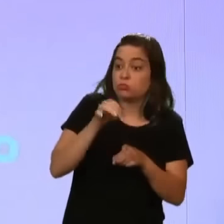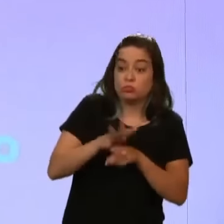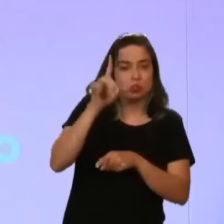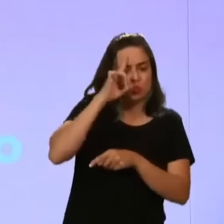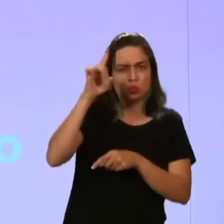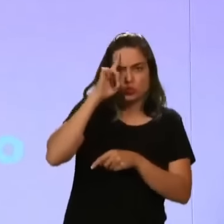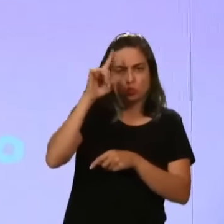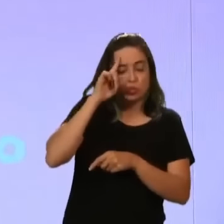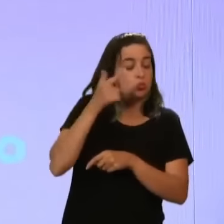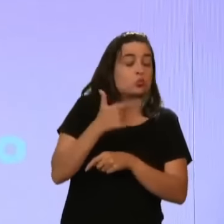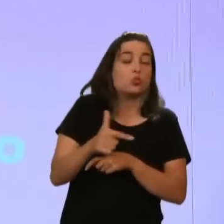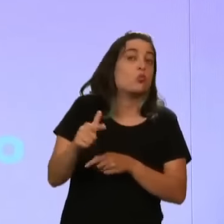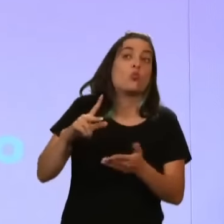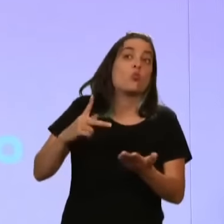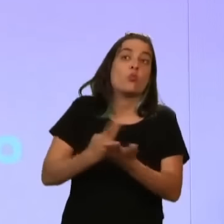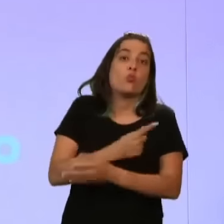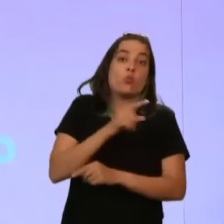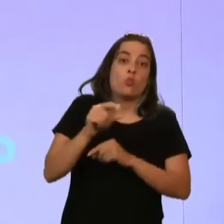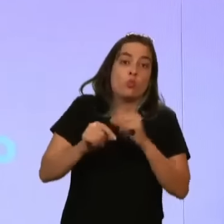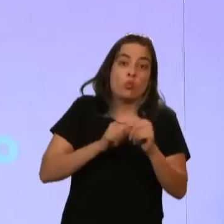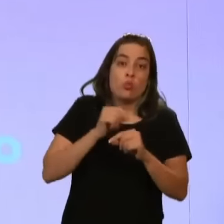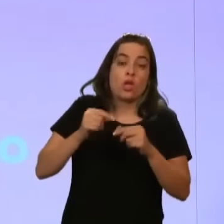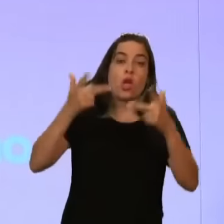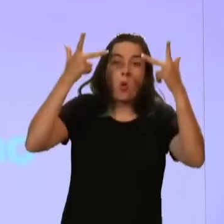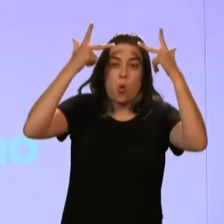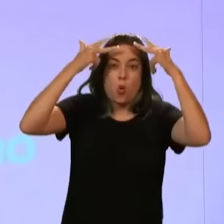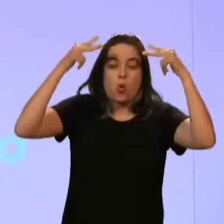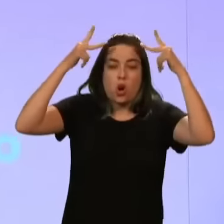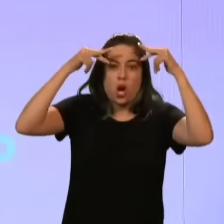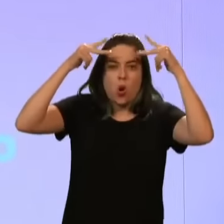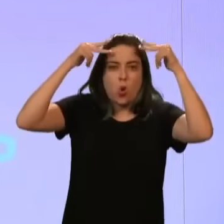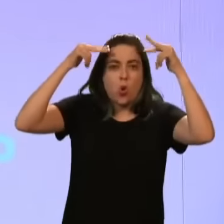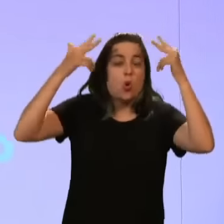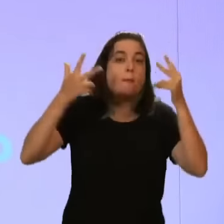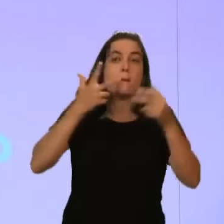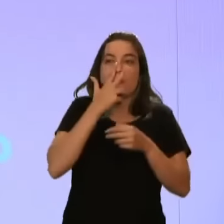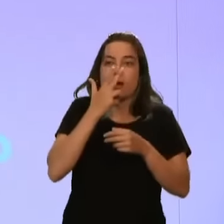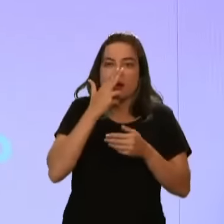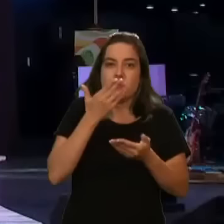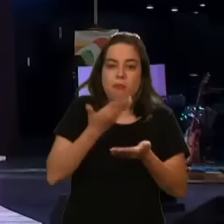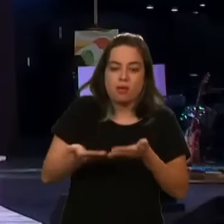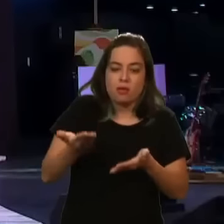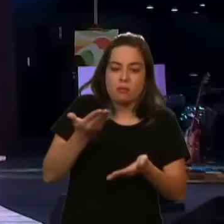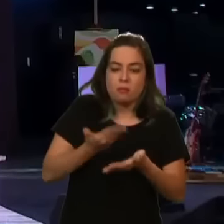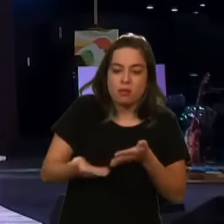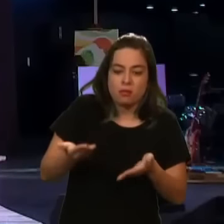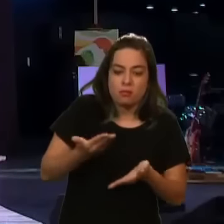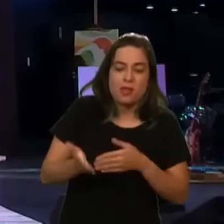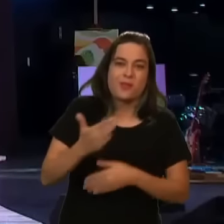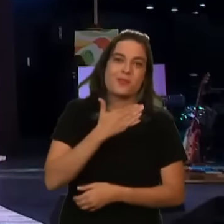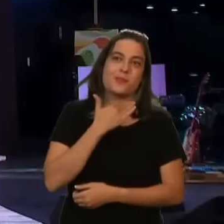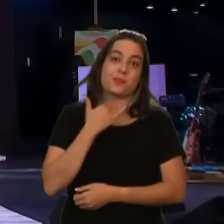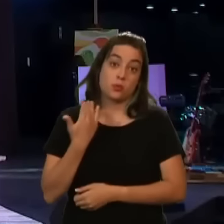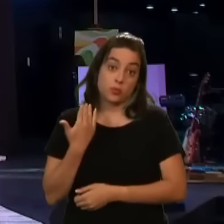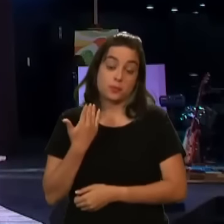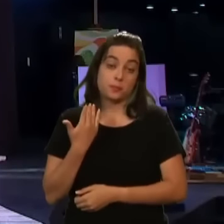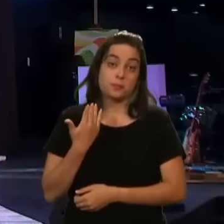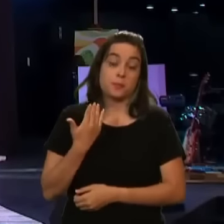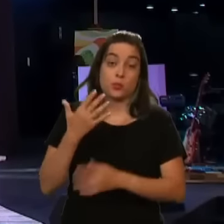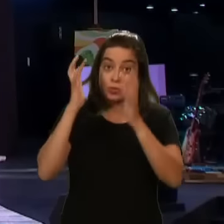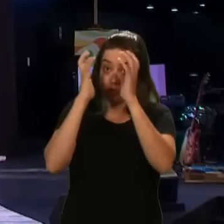a conexão entre os neurônios não são usadas e as sinapses morrem. E por isso a criança